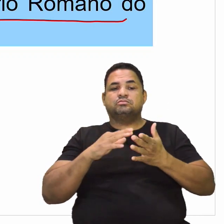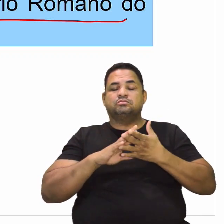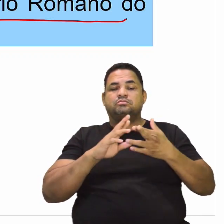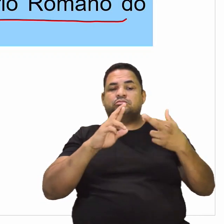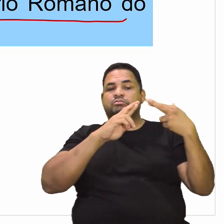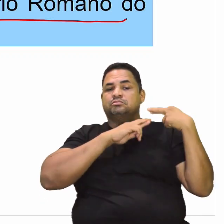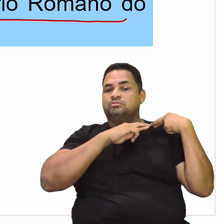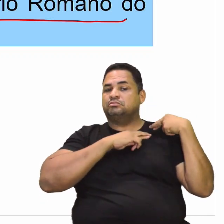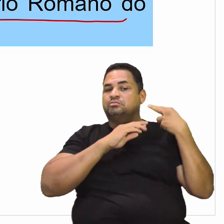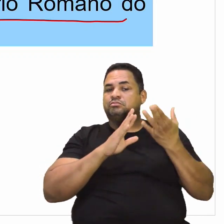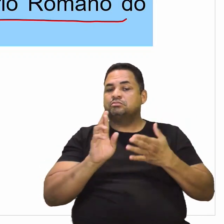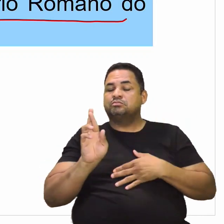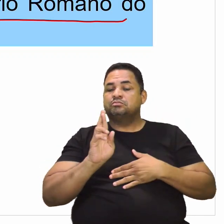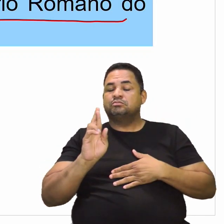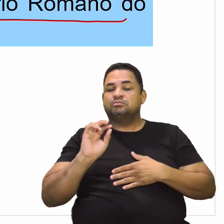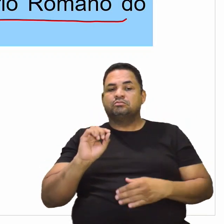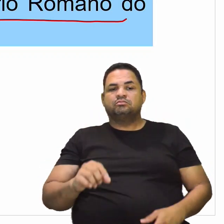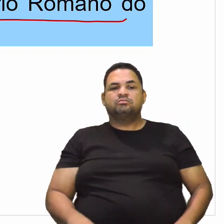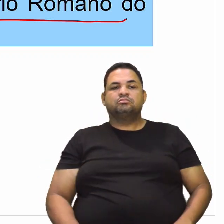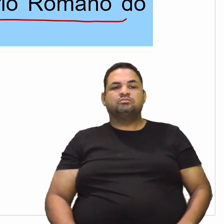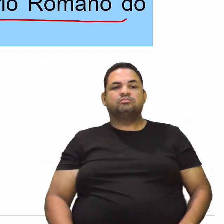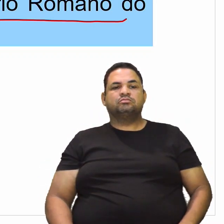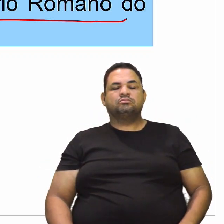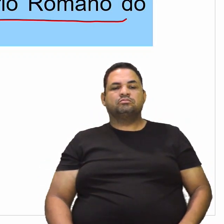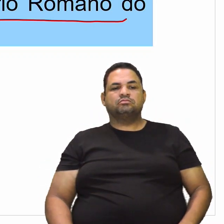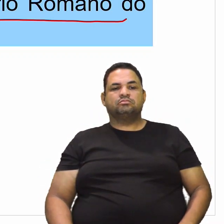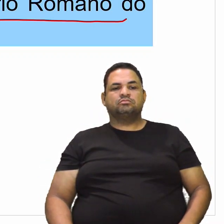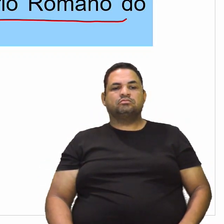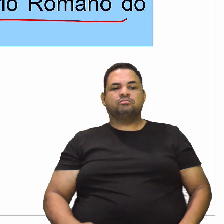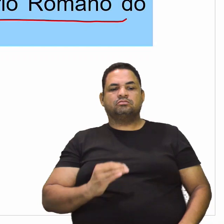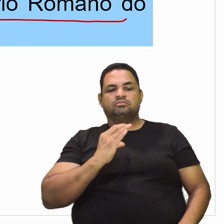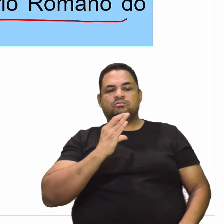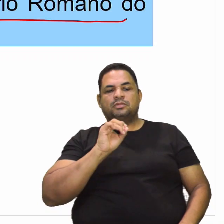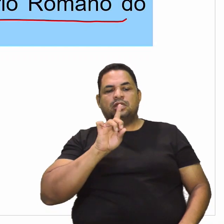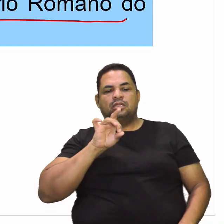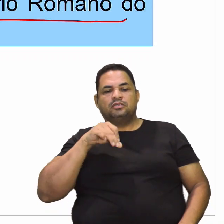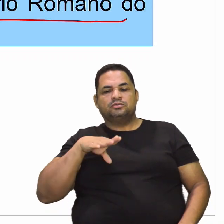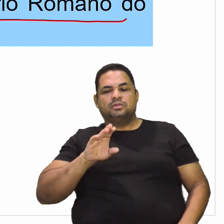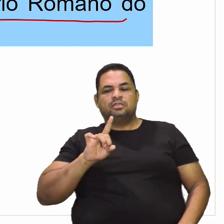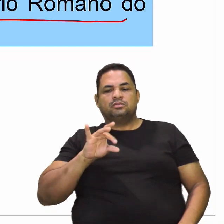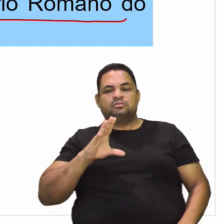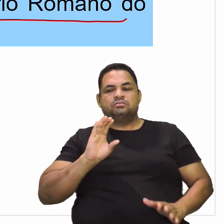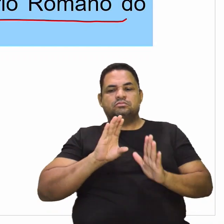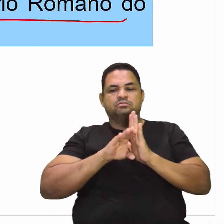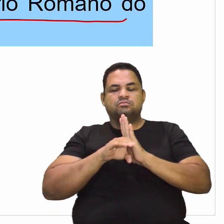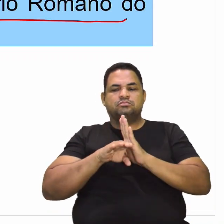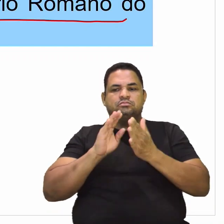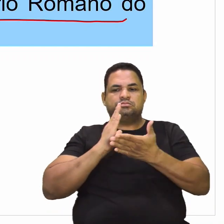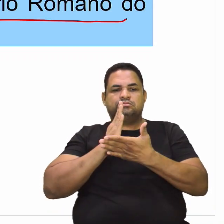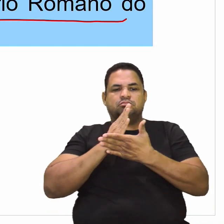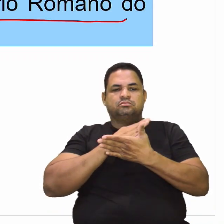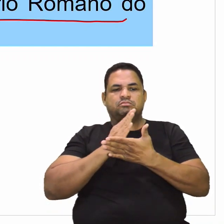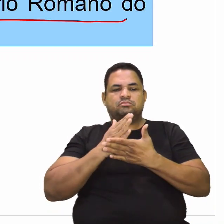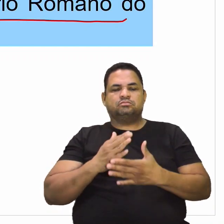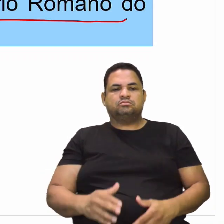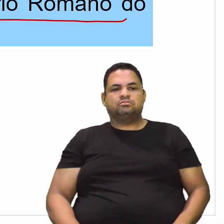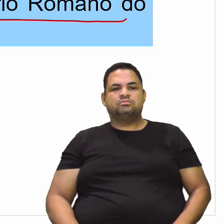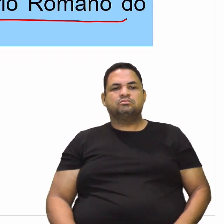pelo quê. E aí, Carlos Magno, muito bem, soube conceituar essa divisão.